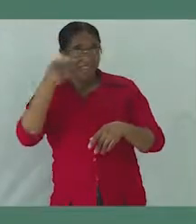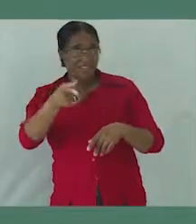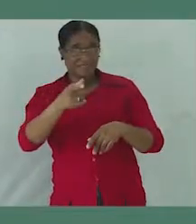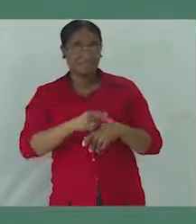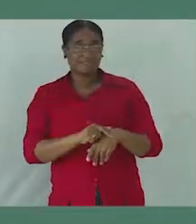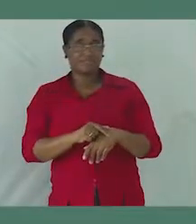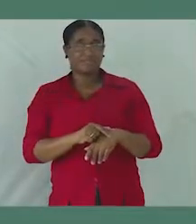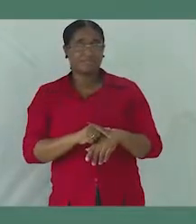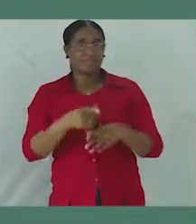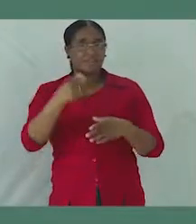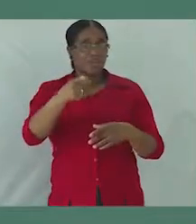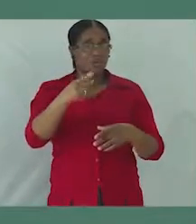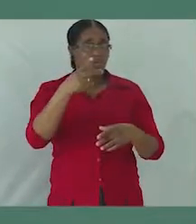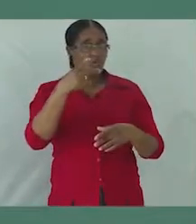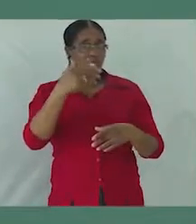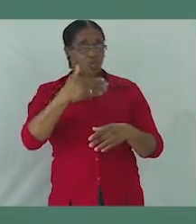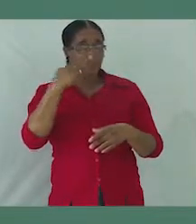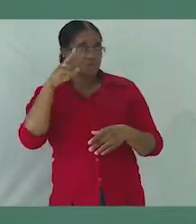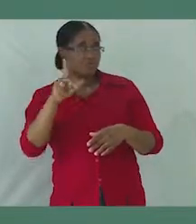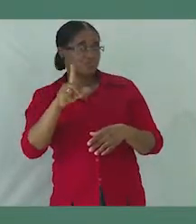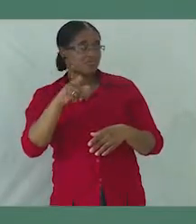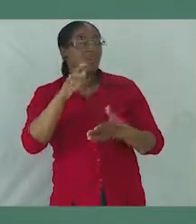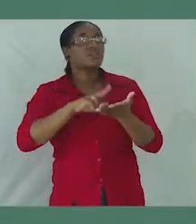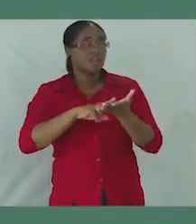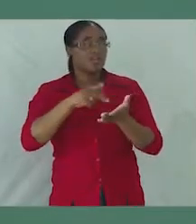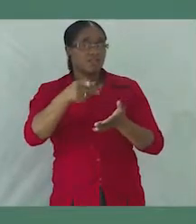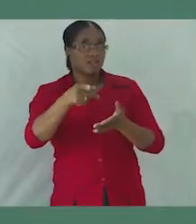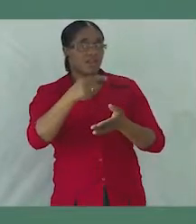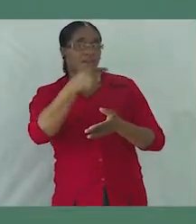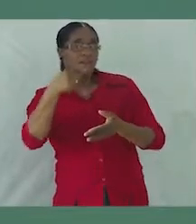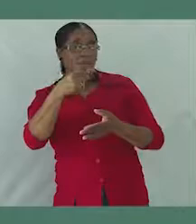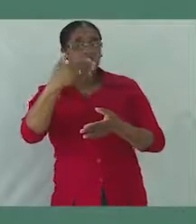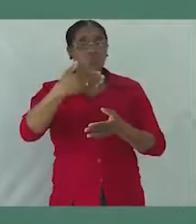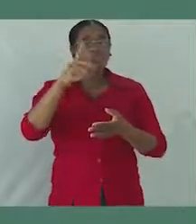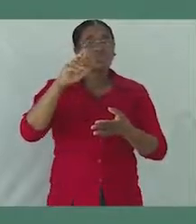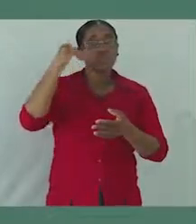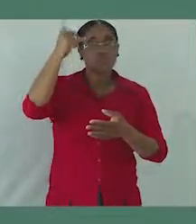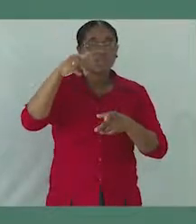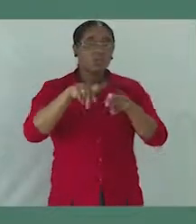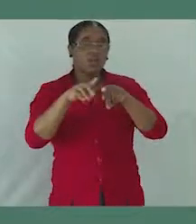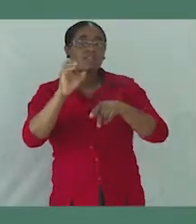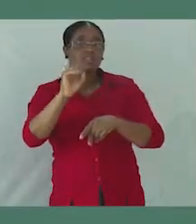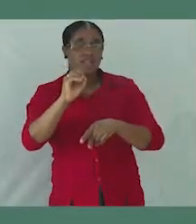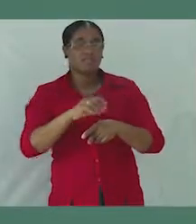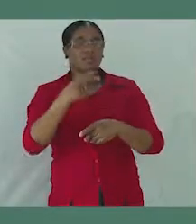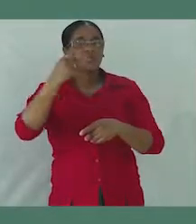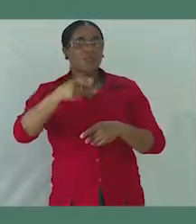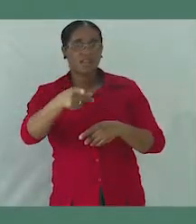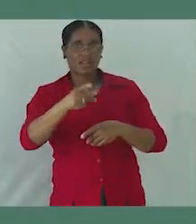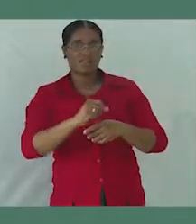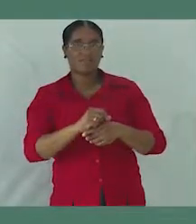O tal 1 invisível. Na realidade, o que temos aqui é menos 1x² igual a 0. Então, ficamos